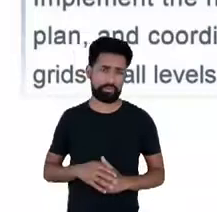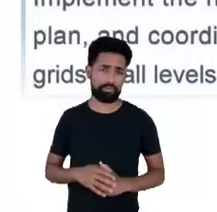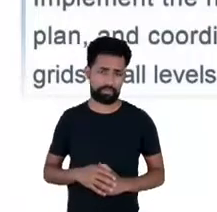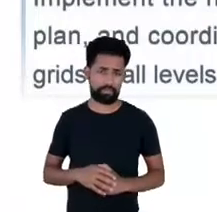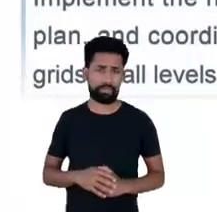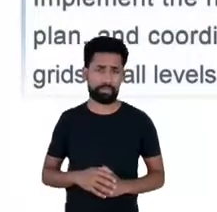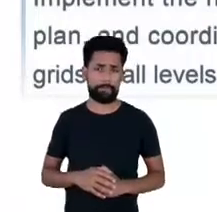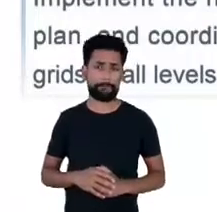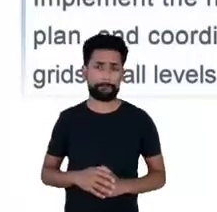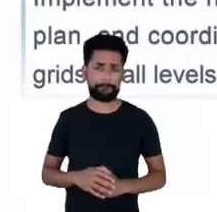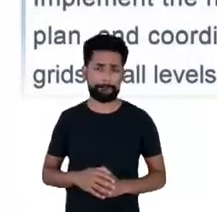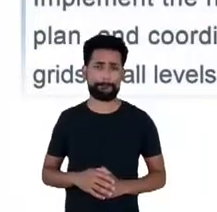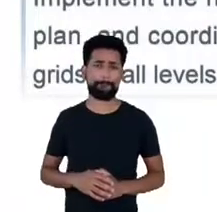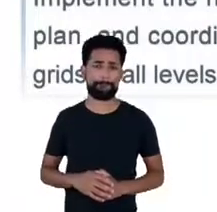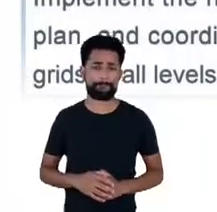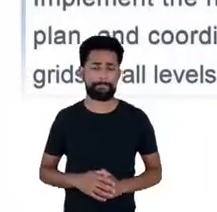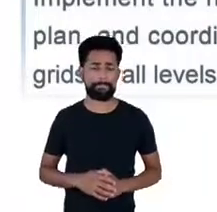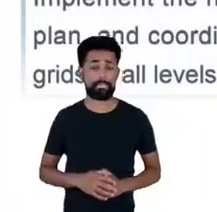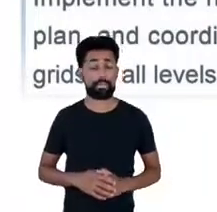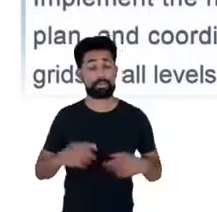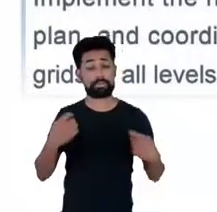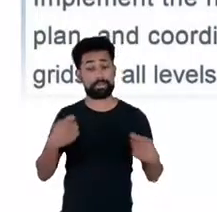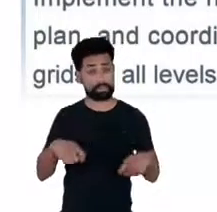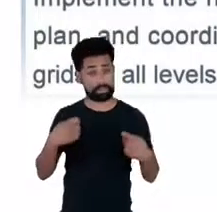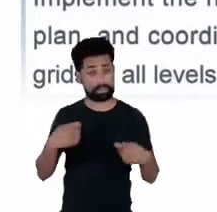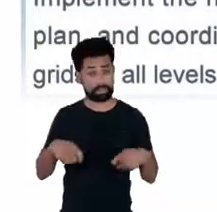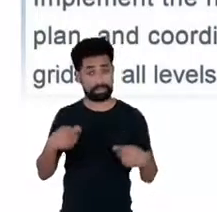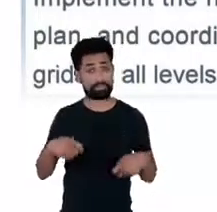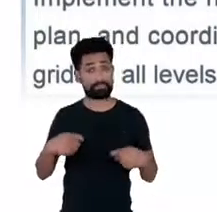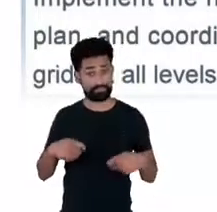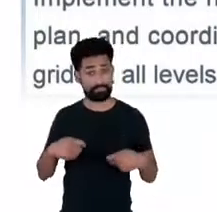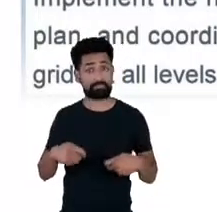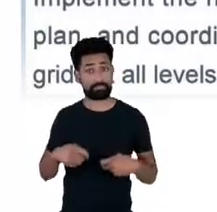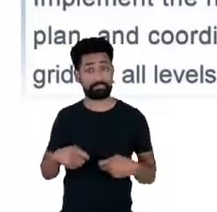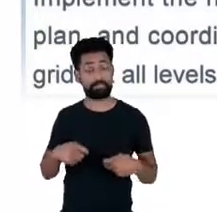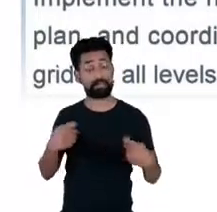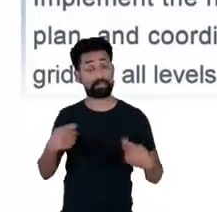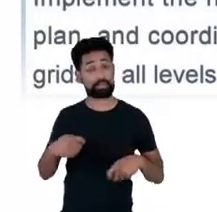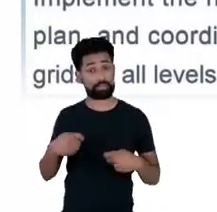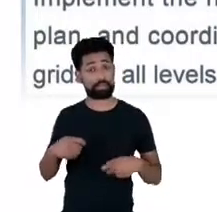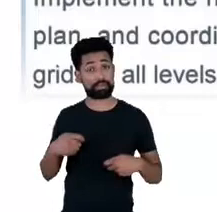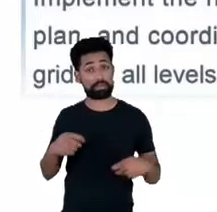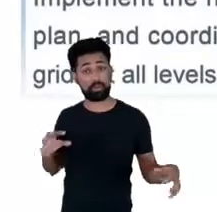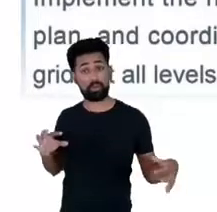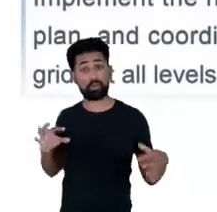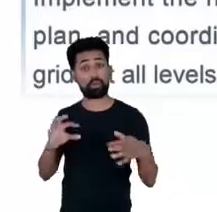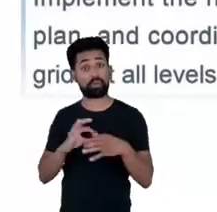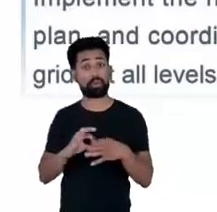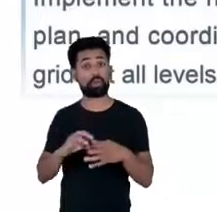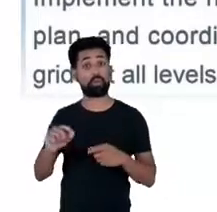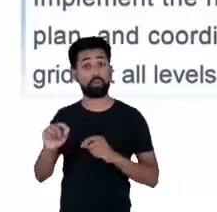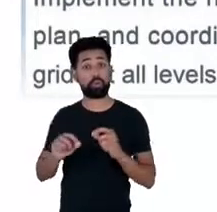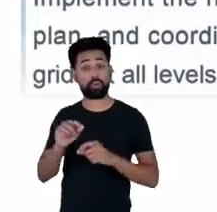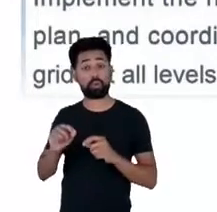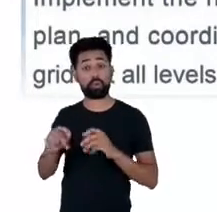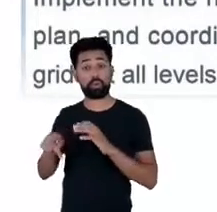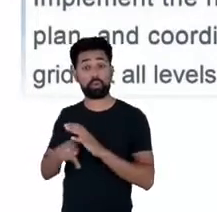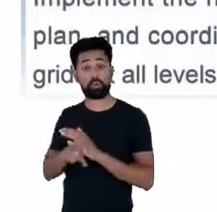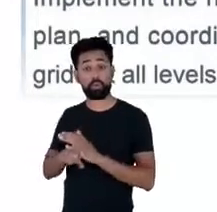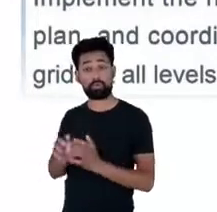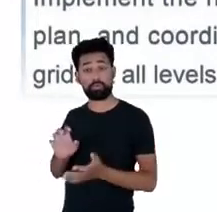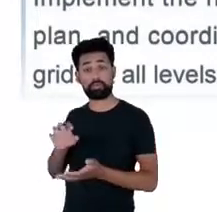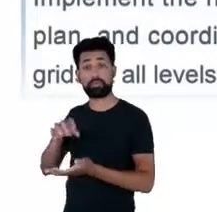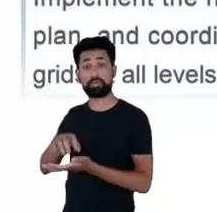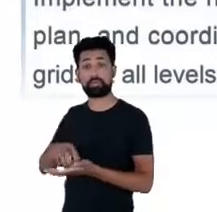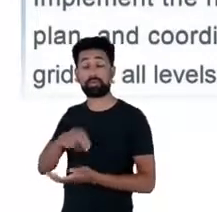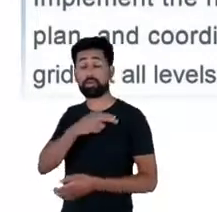Então, precisamos unir a parte oriental e central da China através